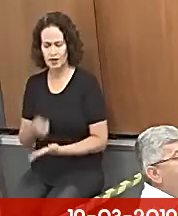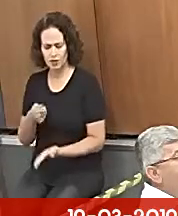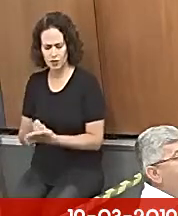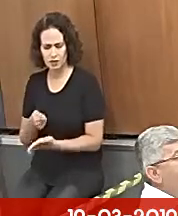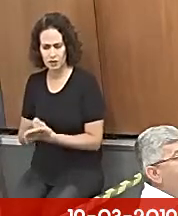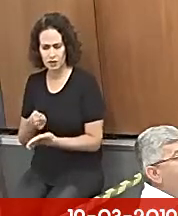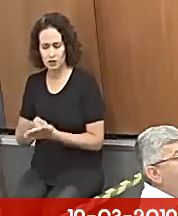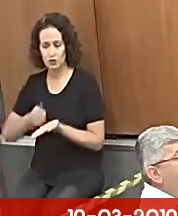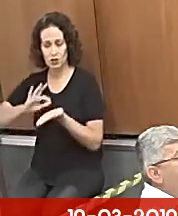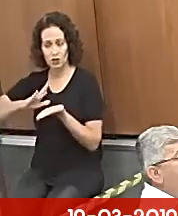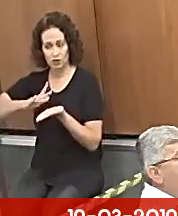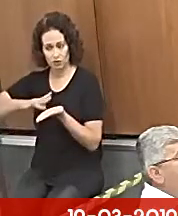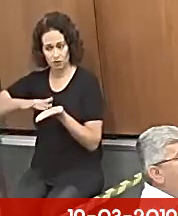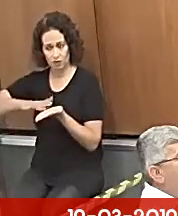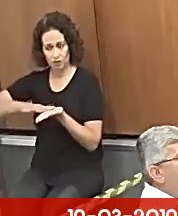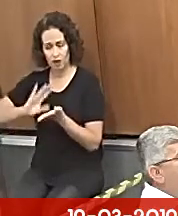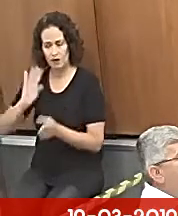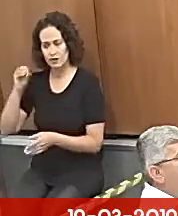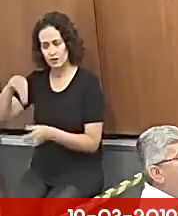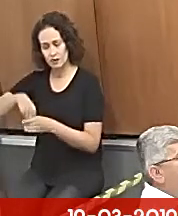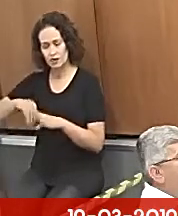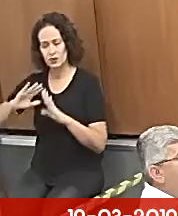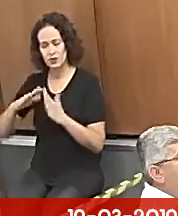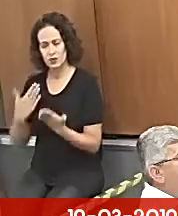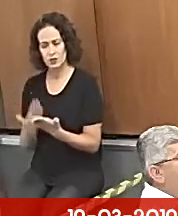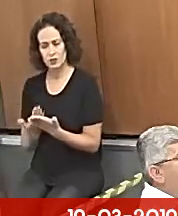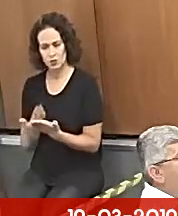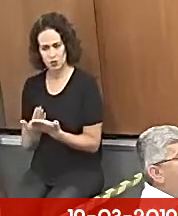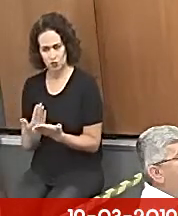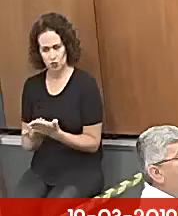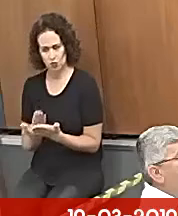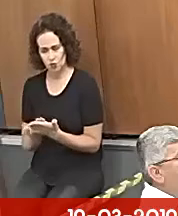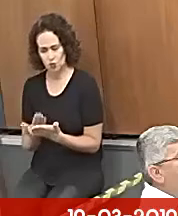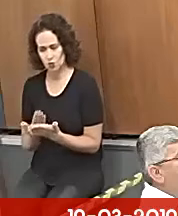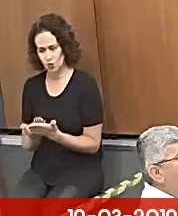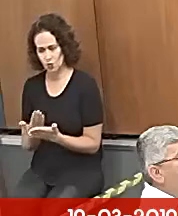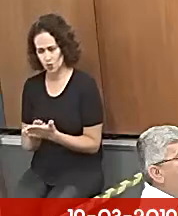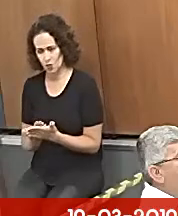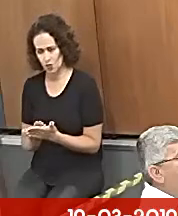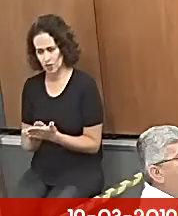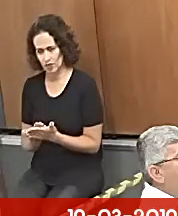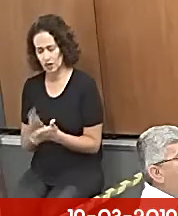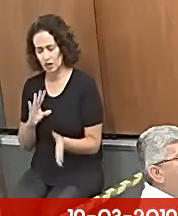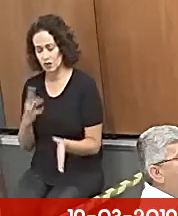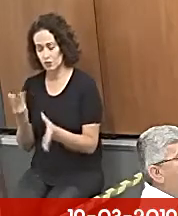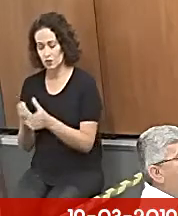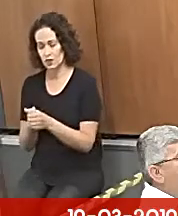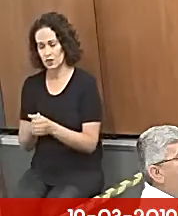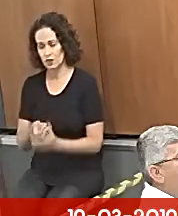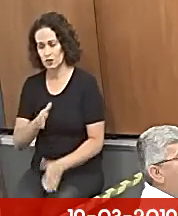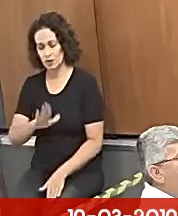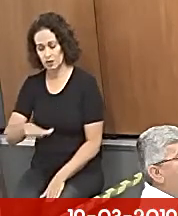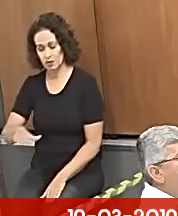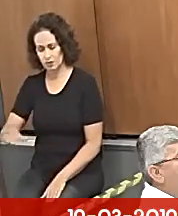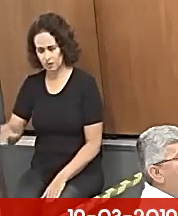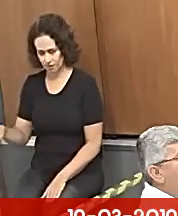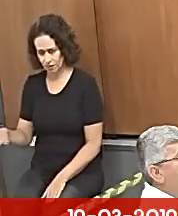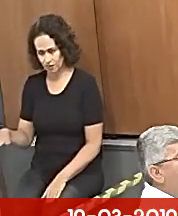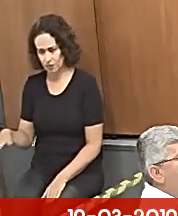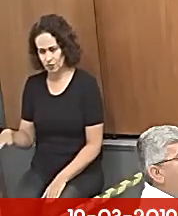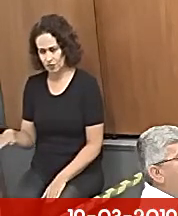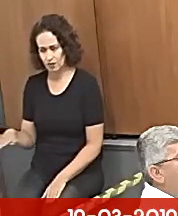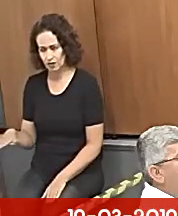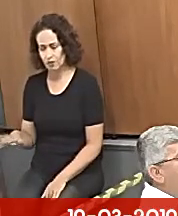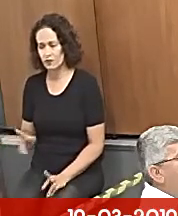do braille dentro das escolas e que a gente não deixa que a inclusão em nossas crianças incluídas fiquem lá